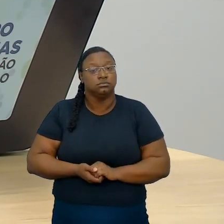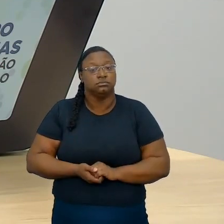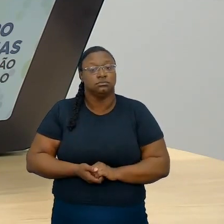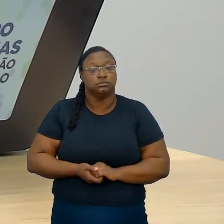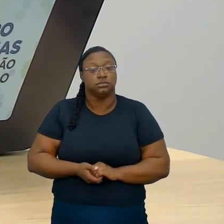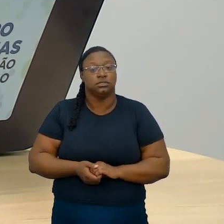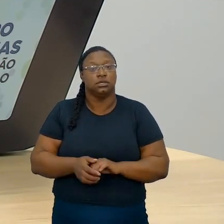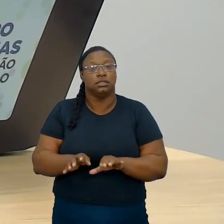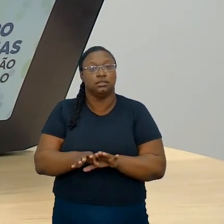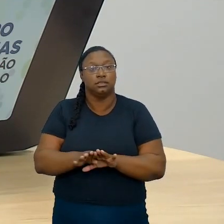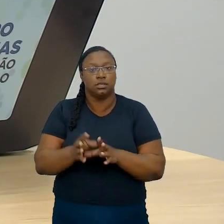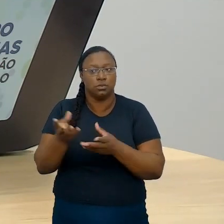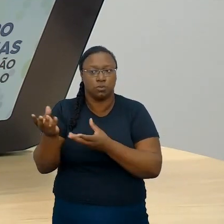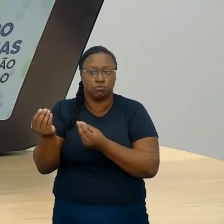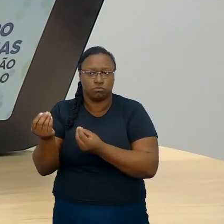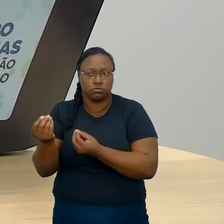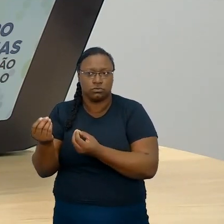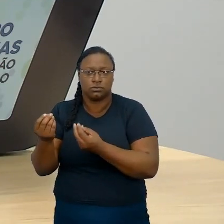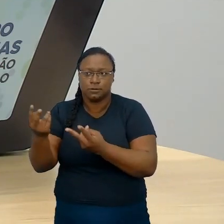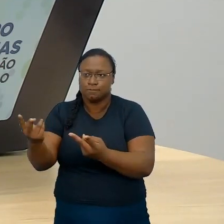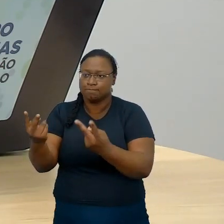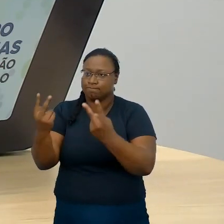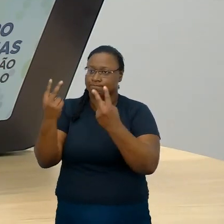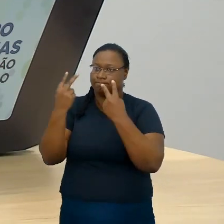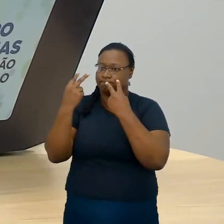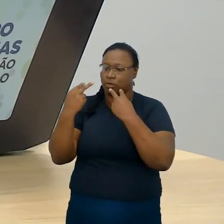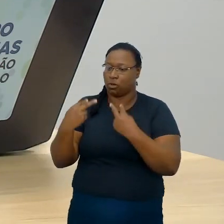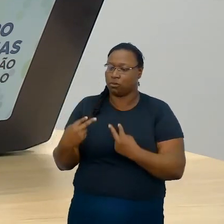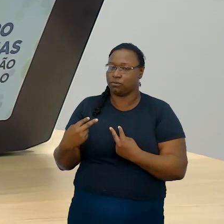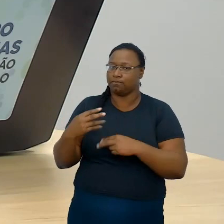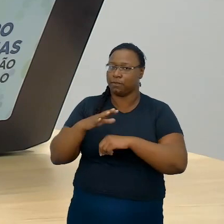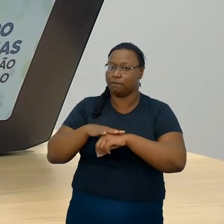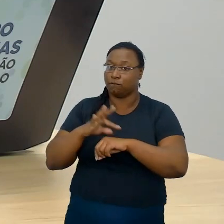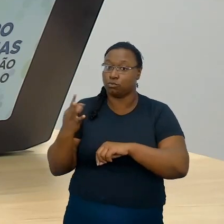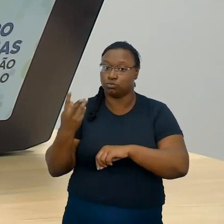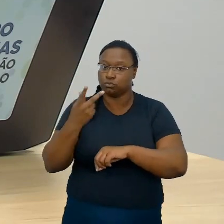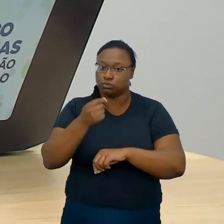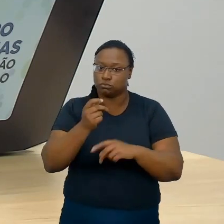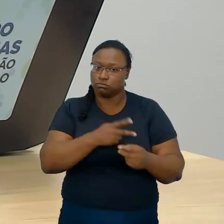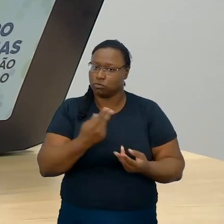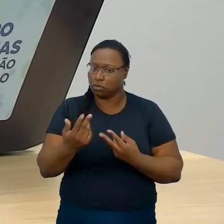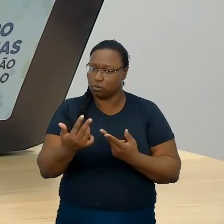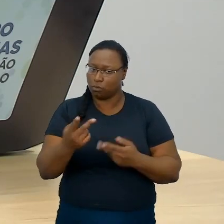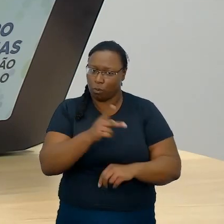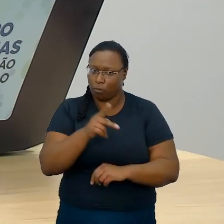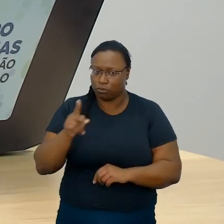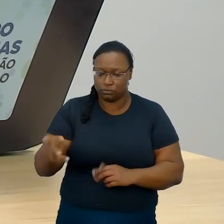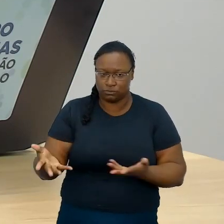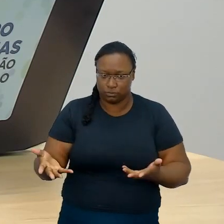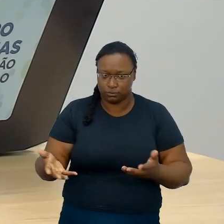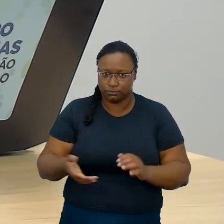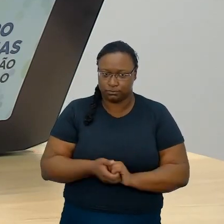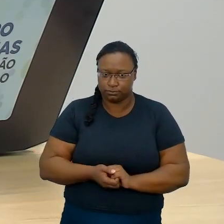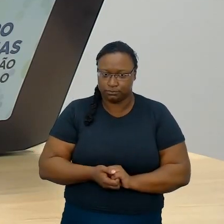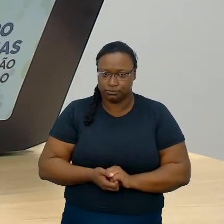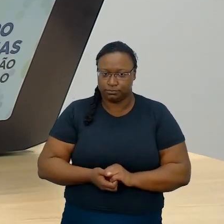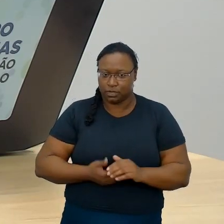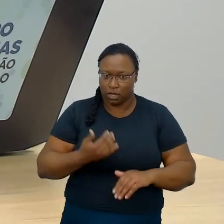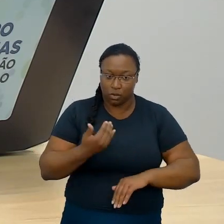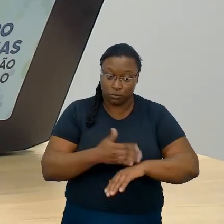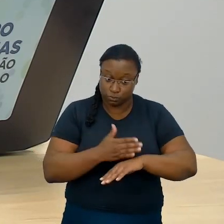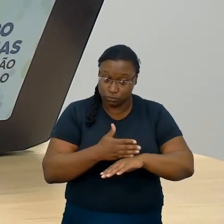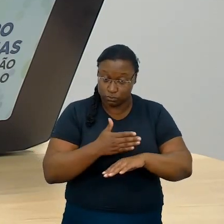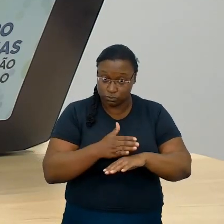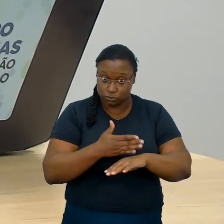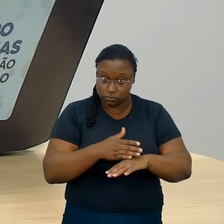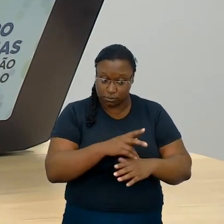no professor e ele quer fazer tudo igual o professor faz, né? Então, quando a gente passa esse hábito, né, em sala de aula, a